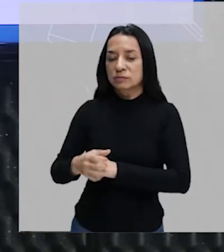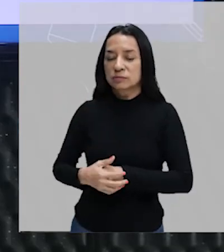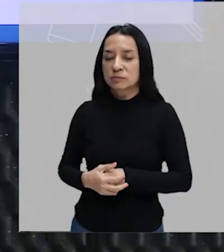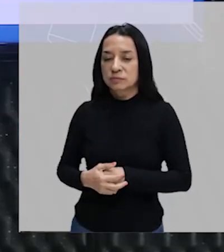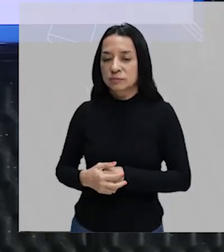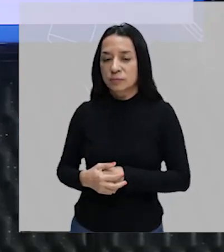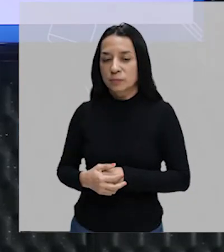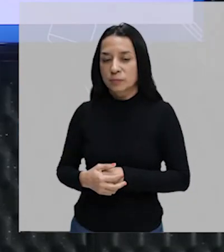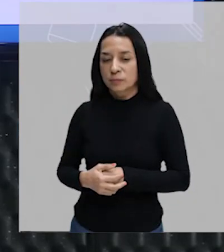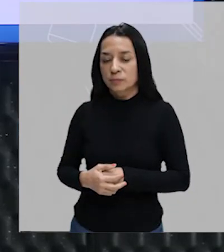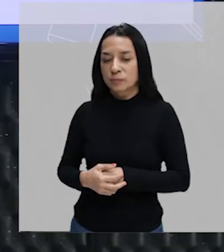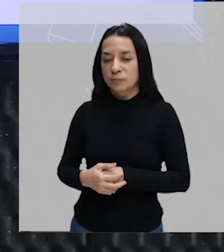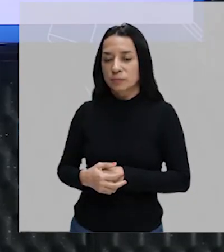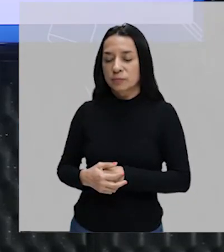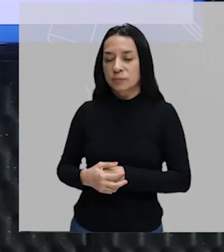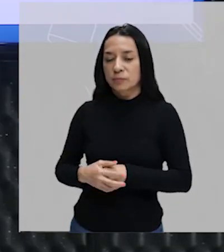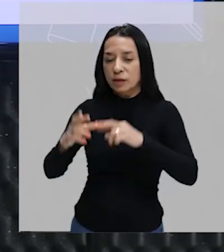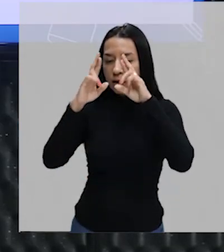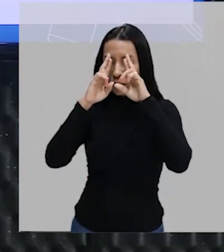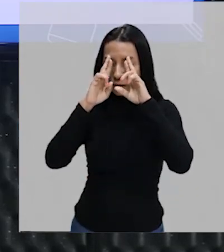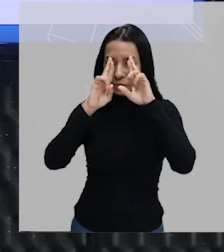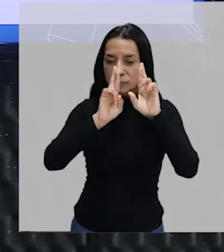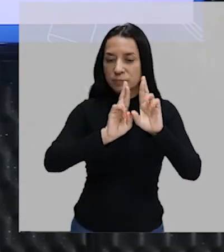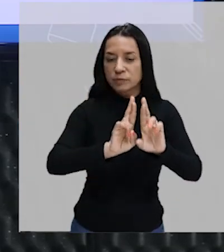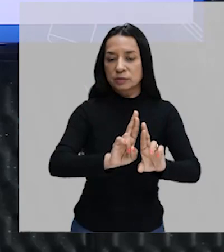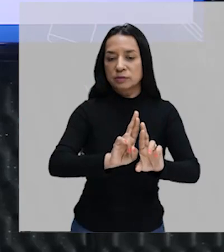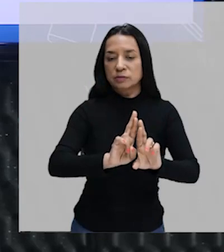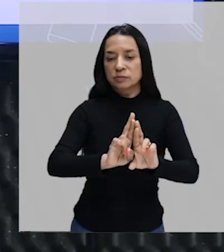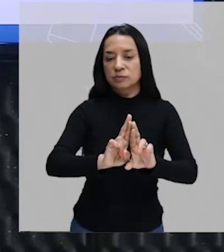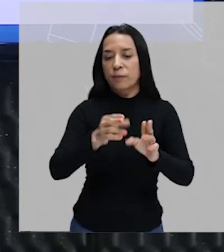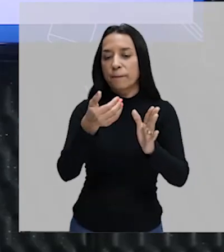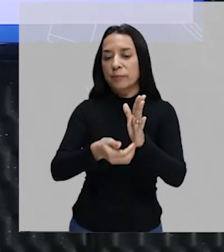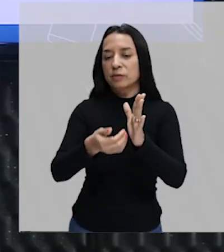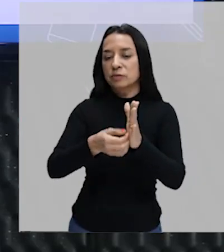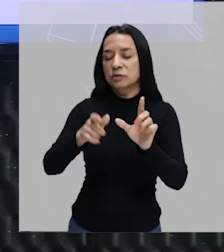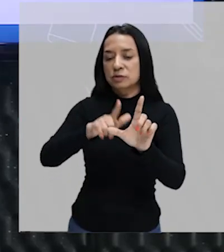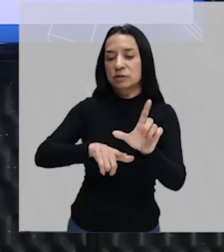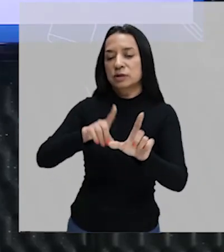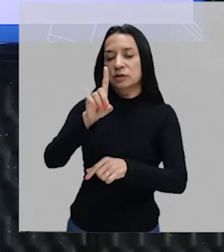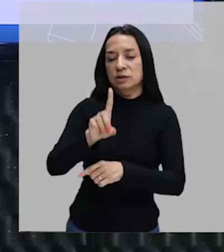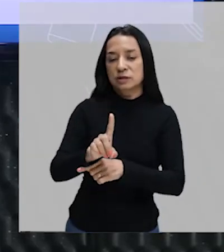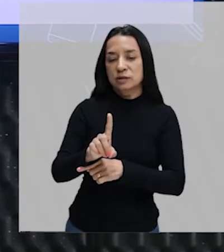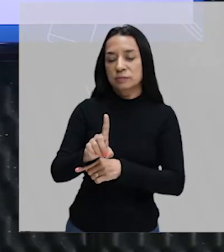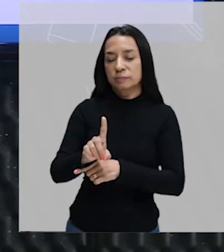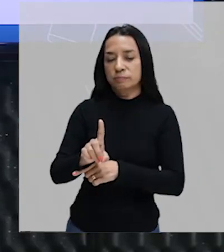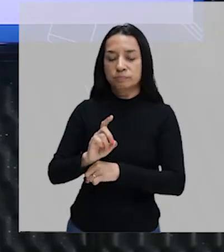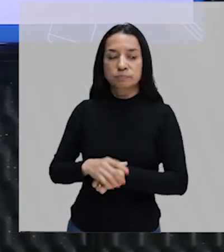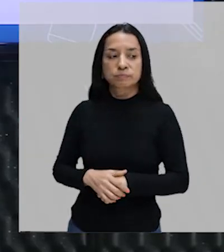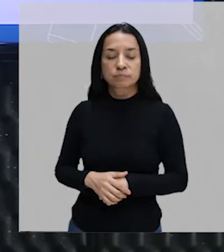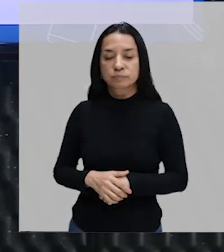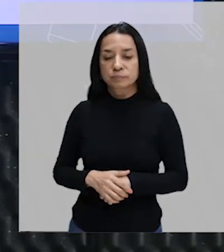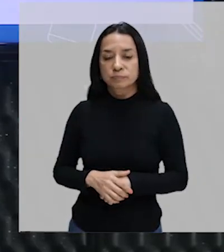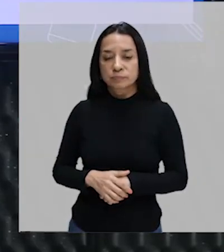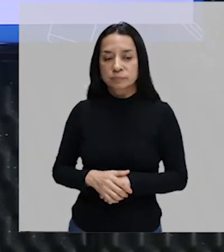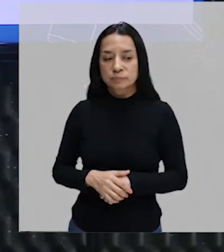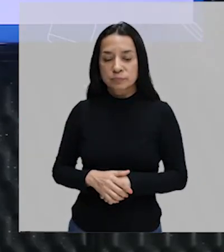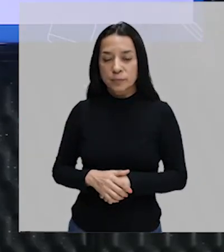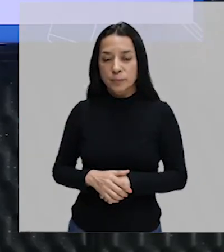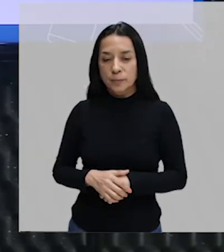de respeitar, eu perdi a letra D, né? Então, na América Espanhola, uma observação.